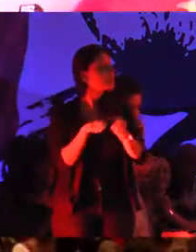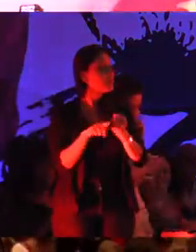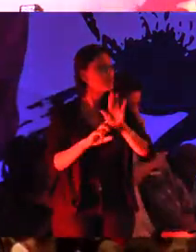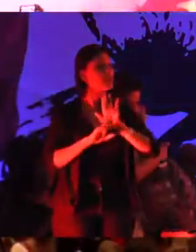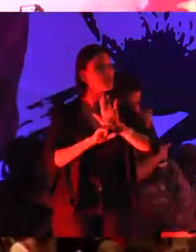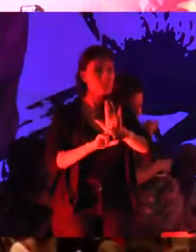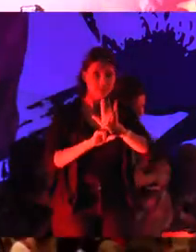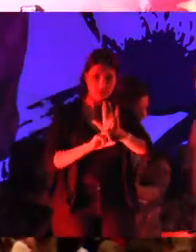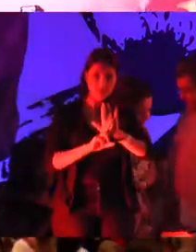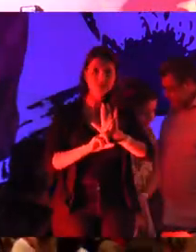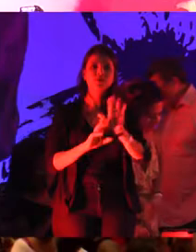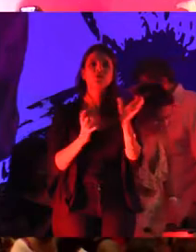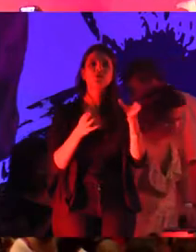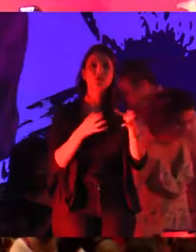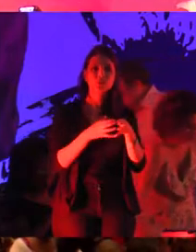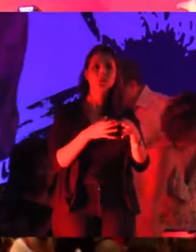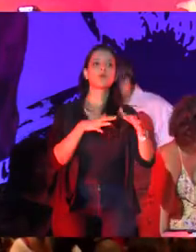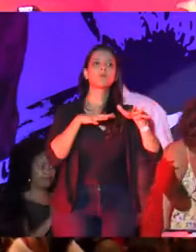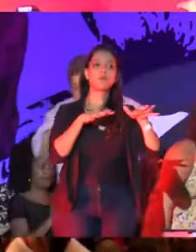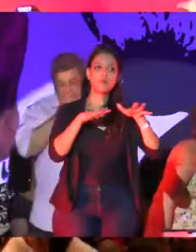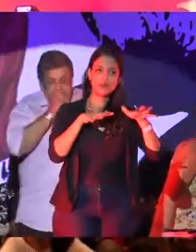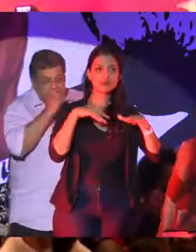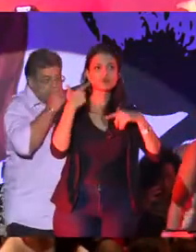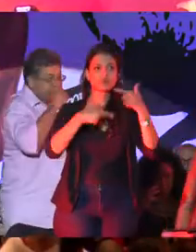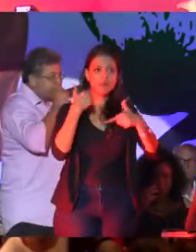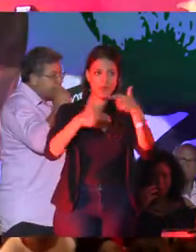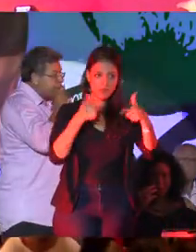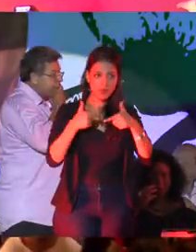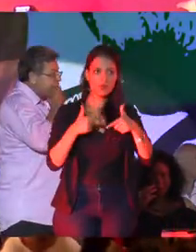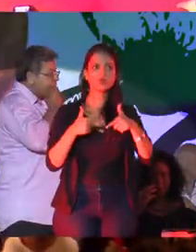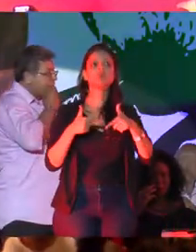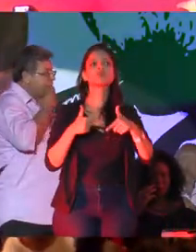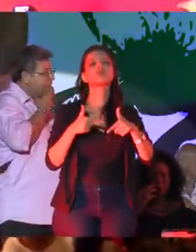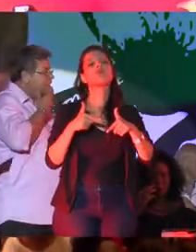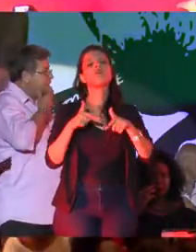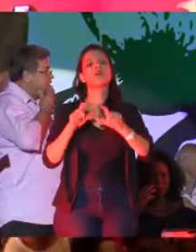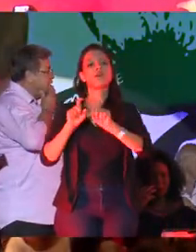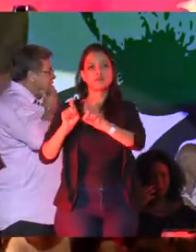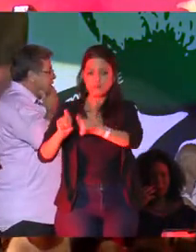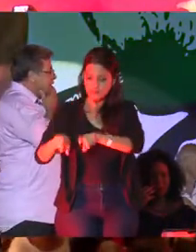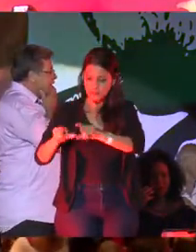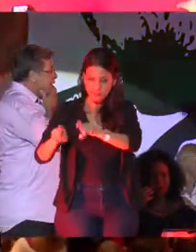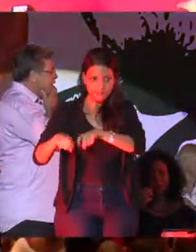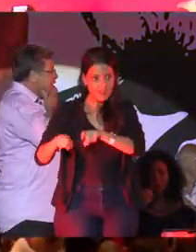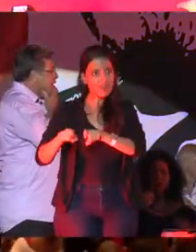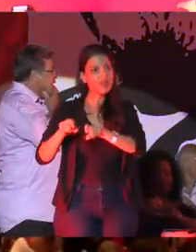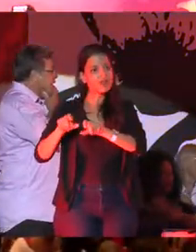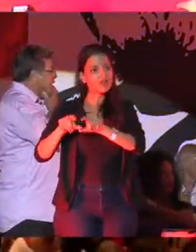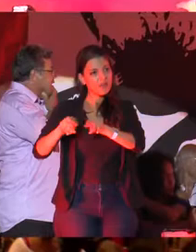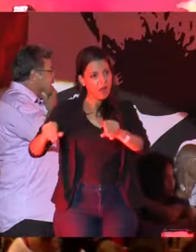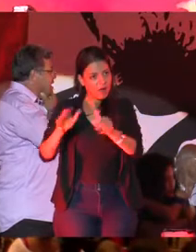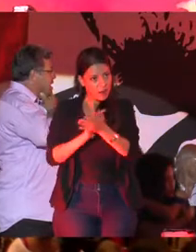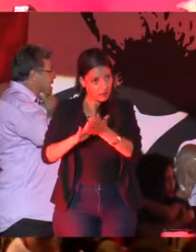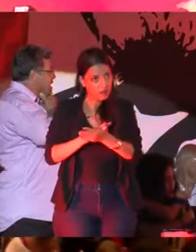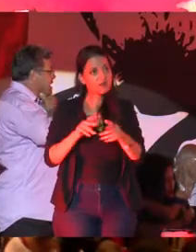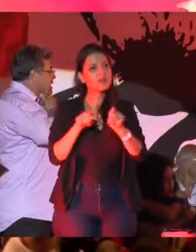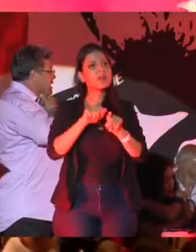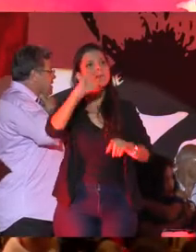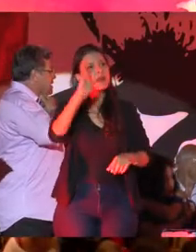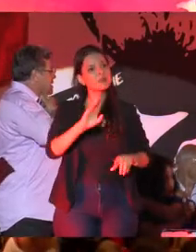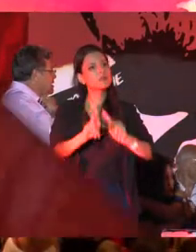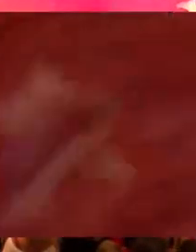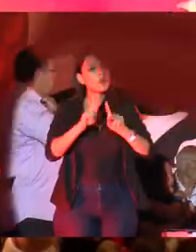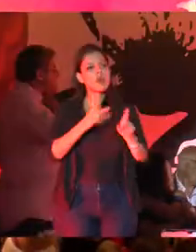Representando o movimento dos trabalhadores rurais sem terra e representando a Frente Brasil Popular, convidar o companheiro